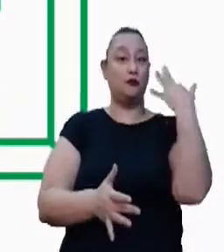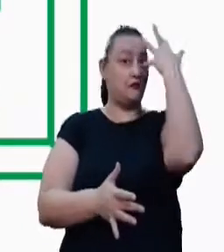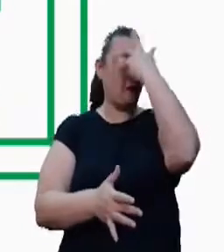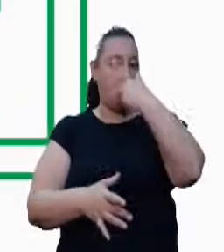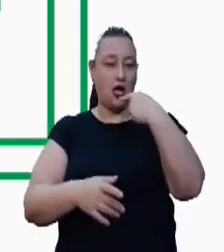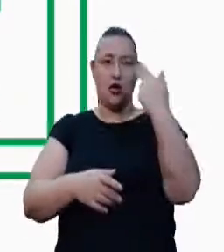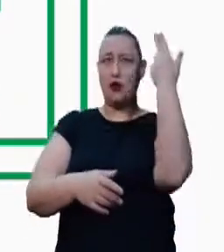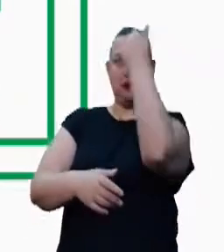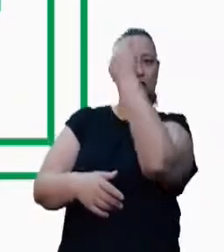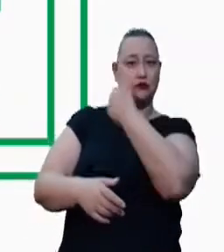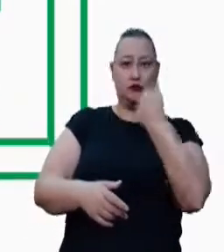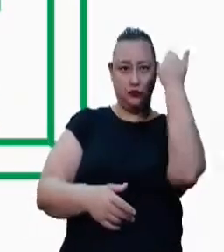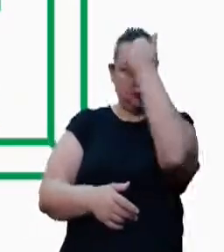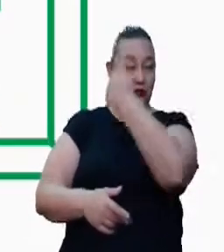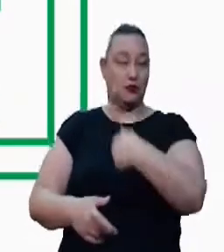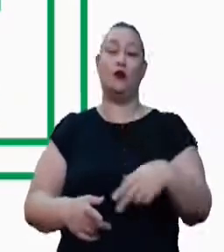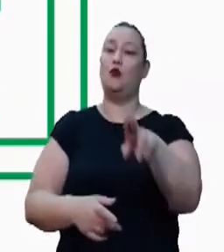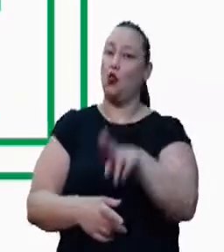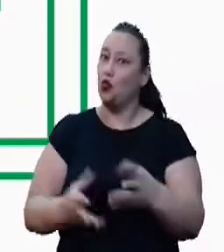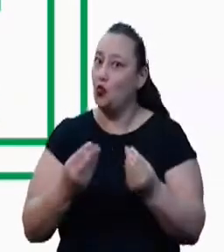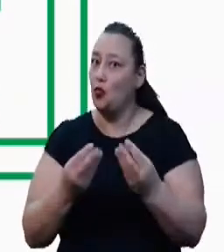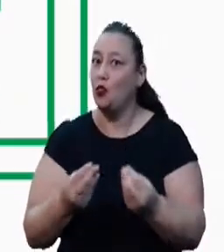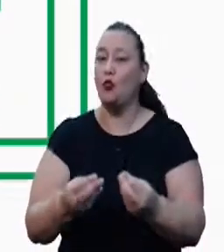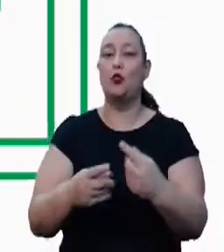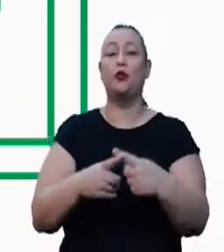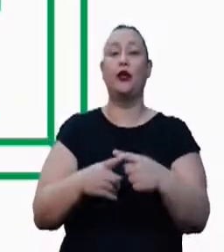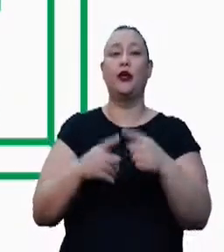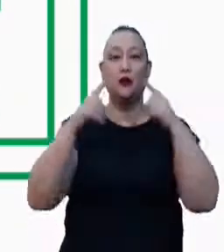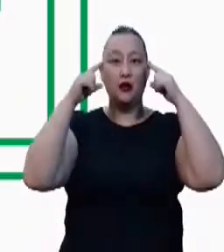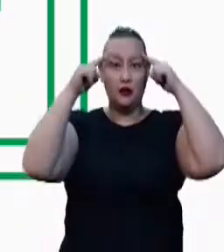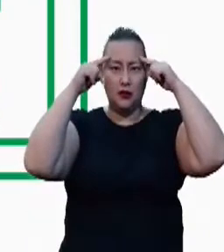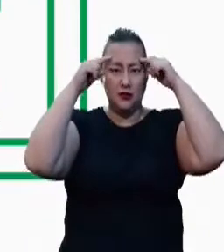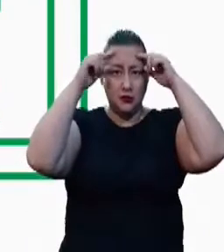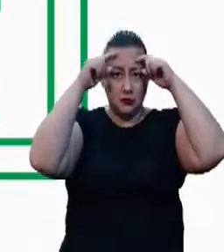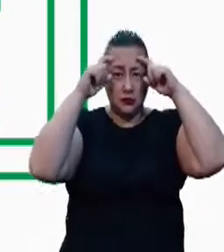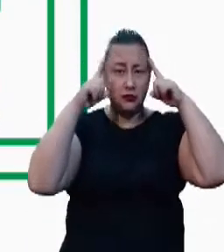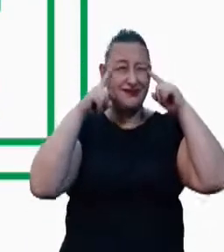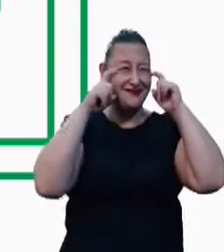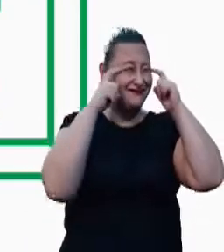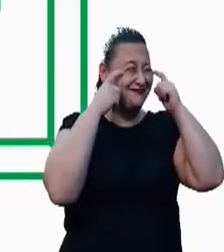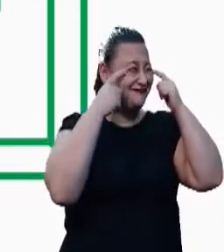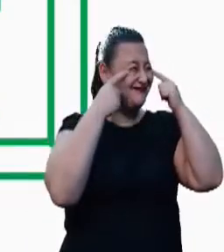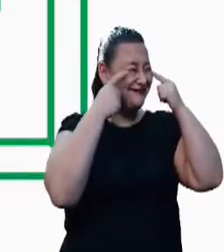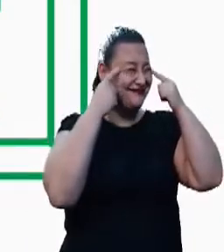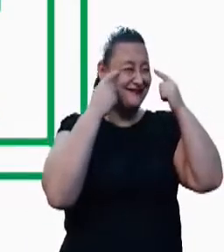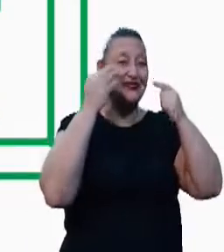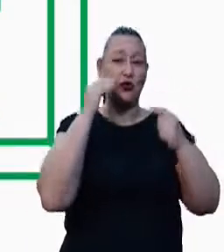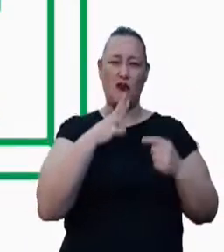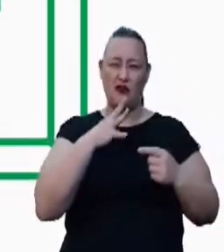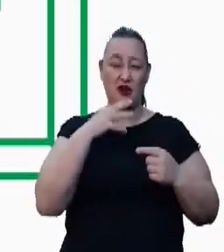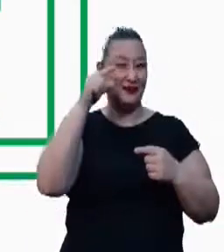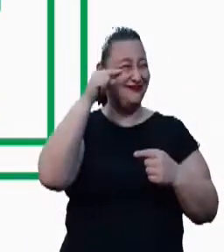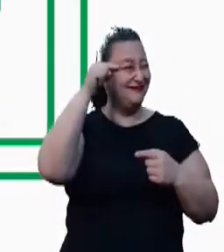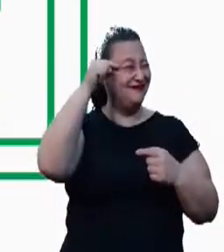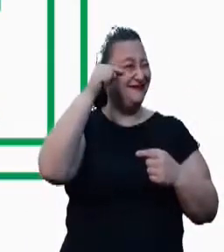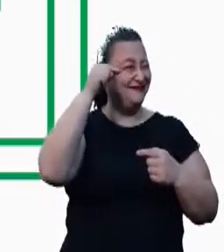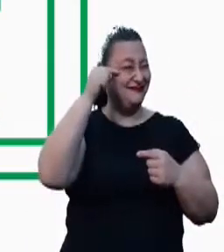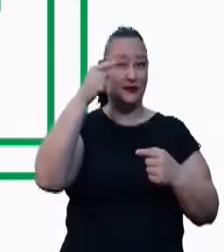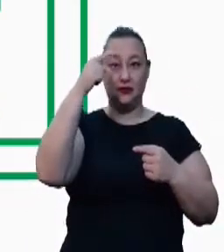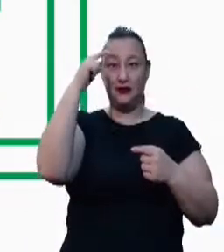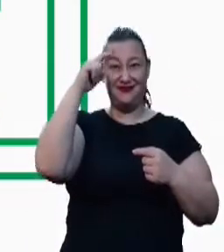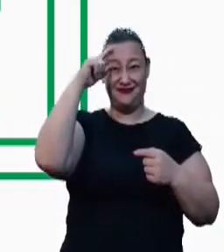usada atualmente, para rugas, né, vários tipos de ruga, aquelas rugas do pé de